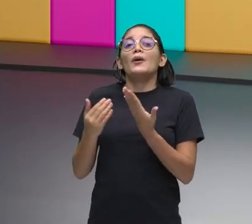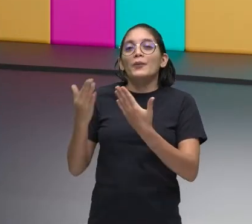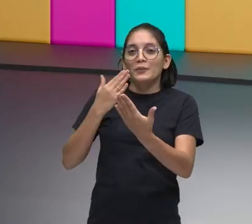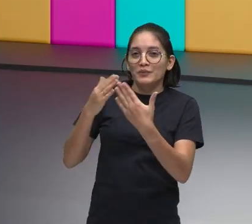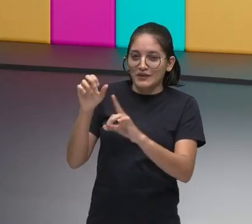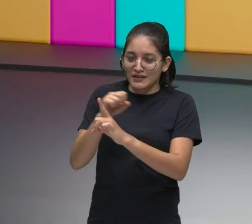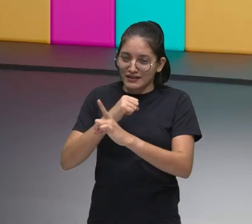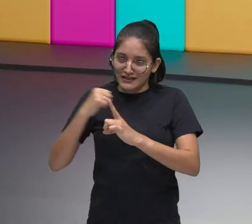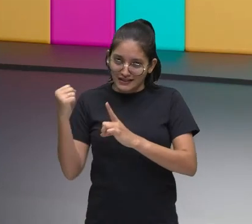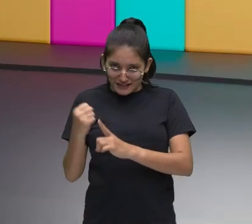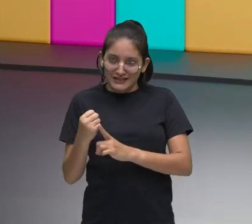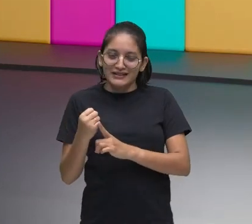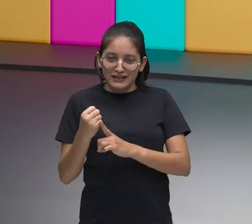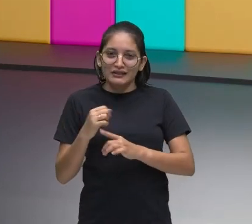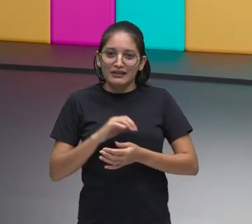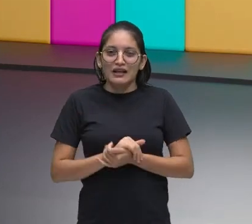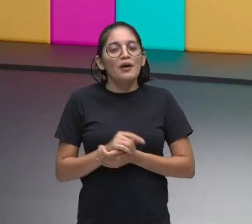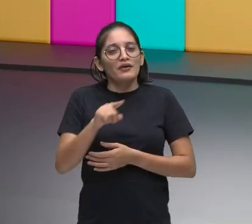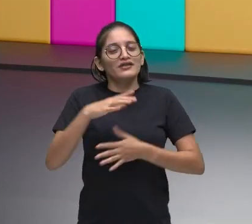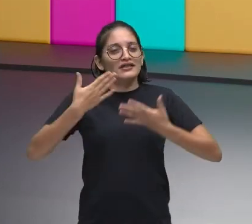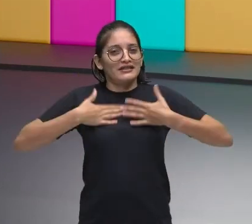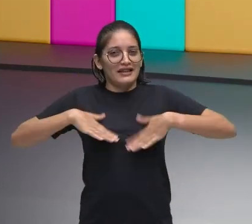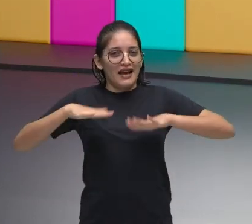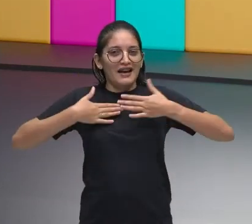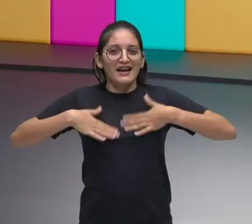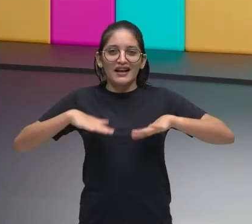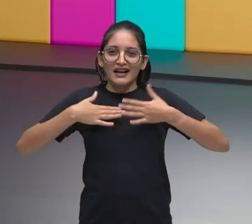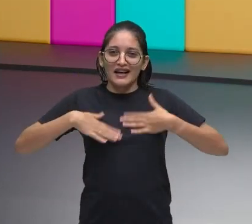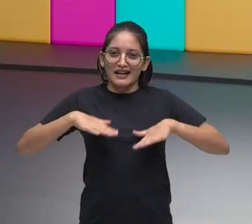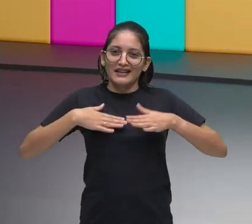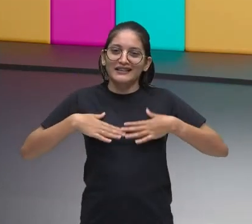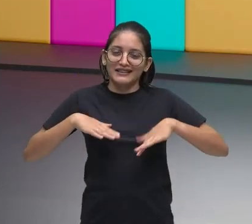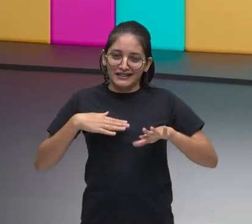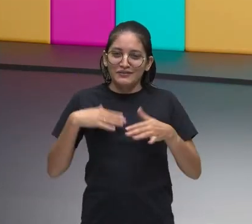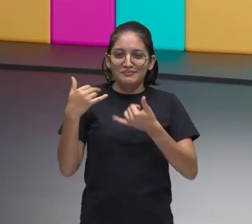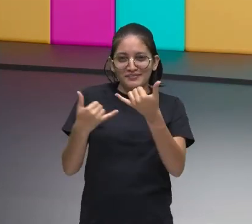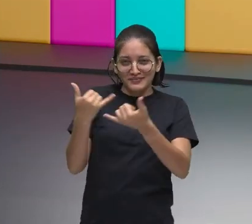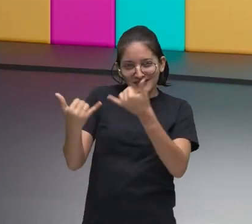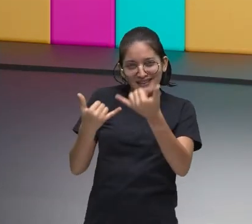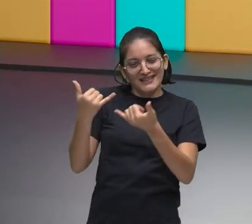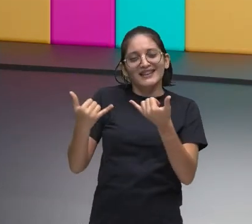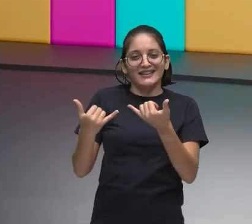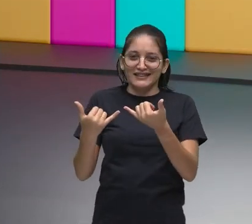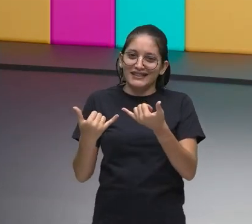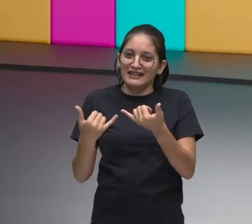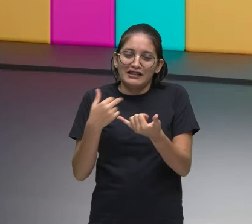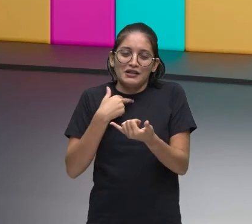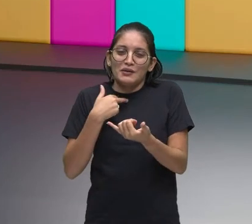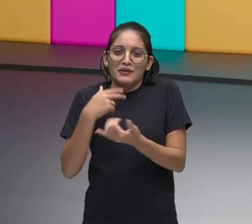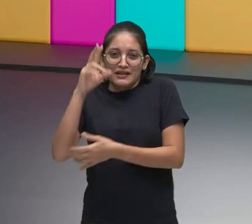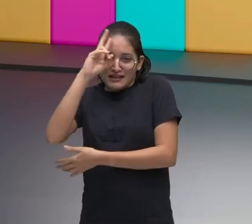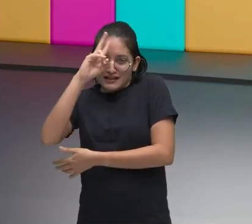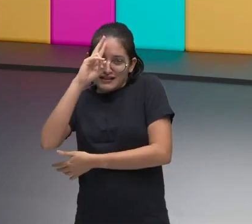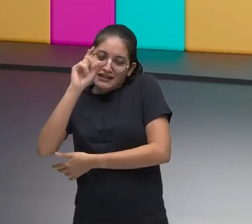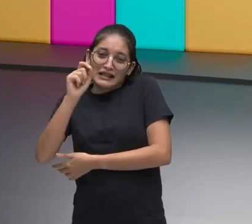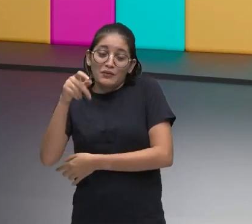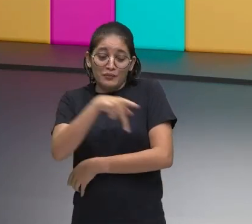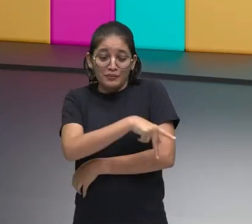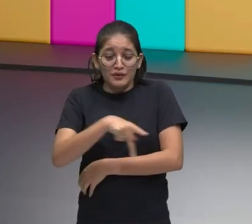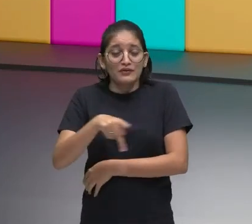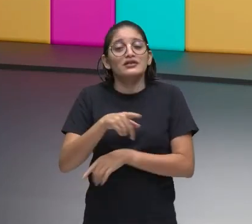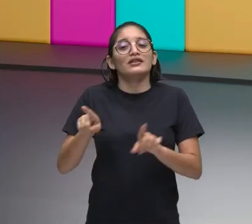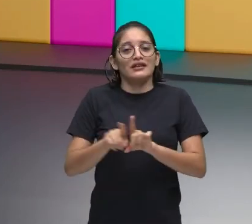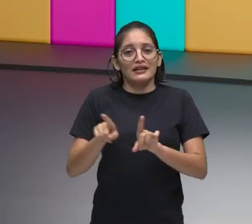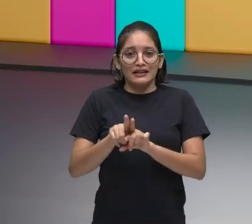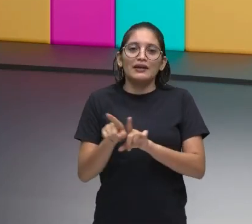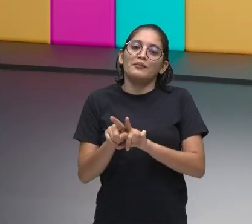para o aluno, professor. Para relaxar, né? Vamos relaxar, vamos descontrair, né? Lógico, a gente não pode deixar de lembrar que o professor Guilherme está aí